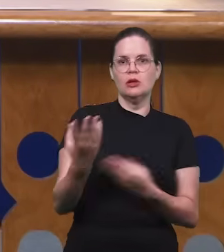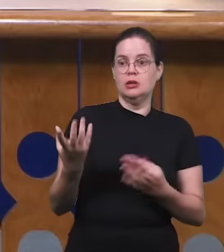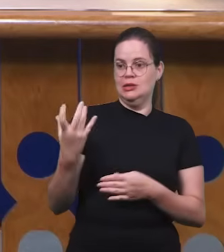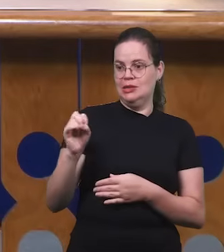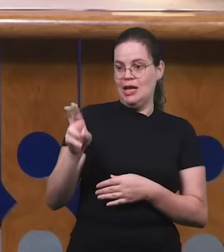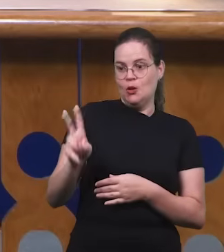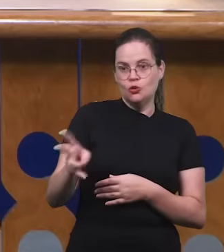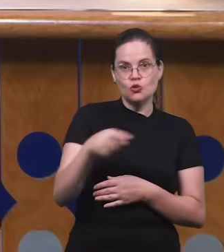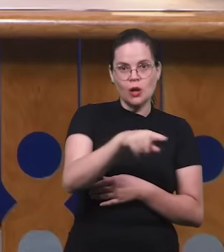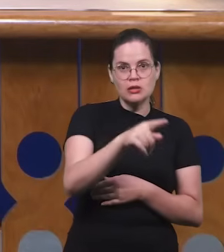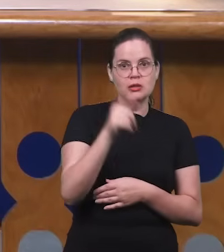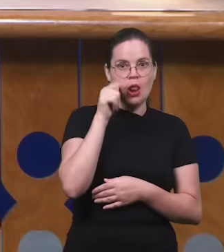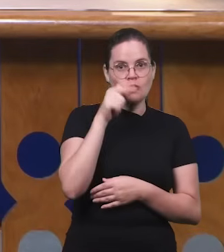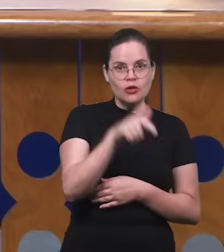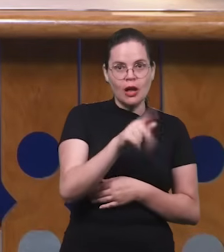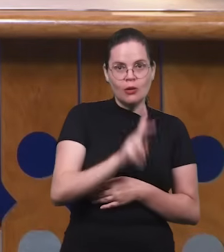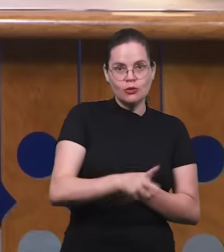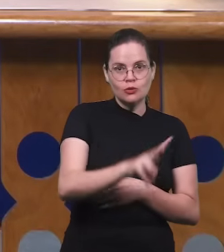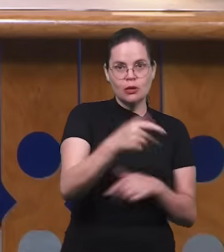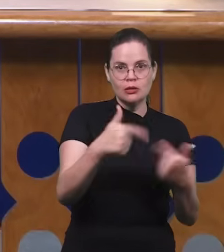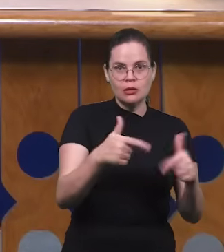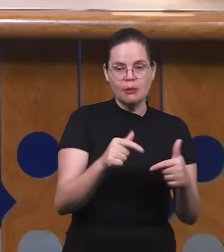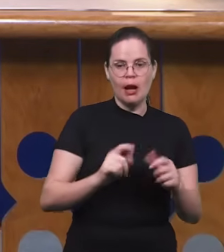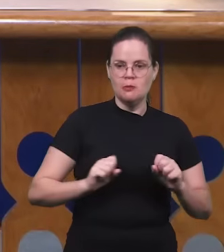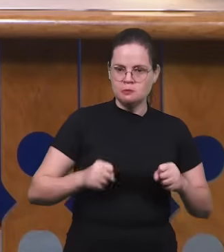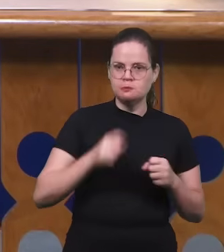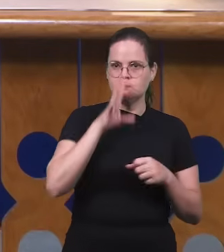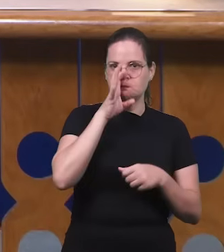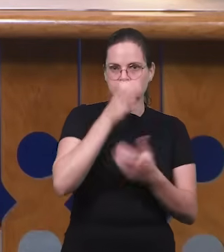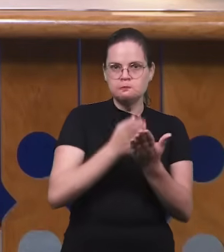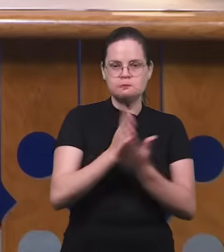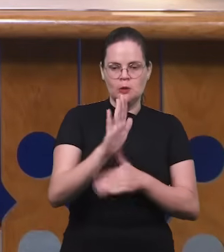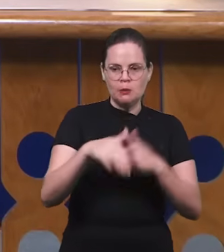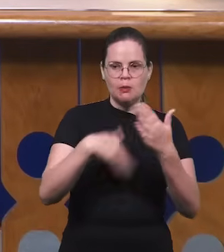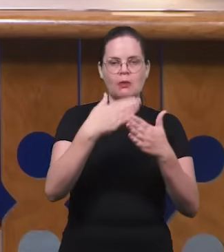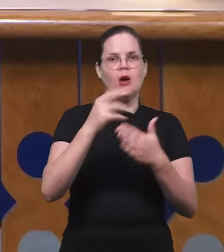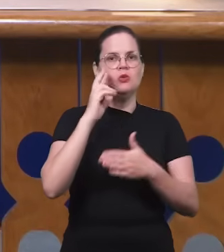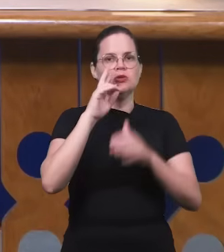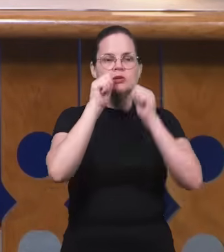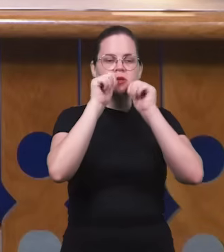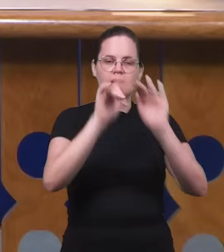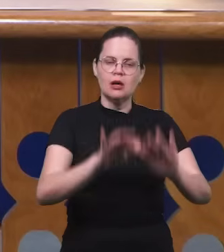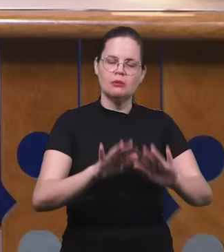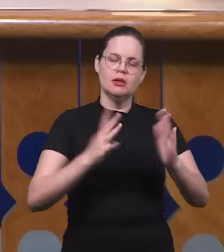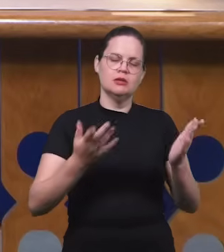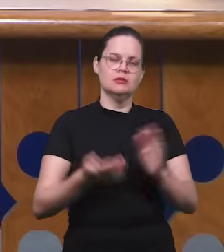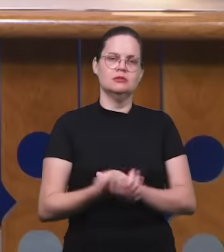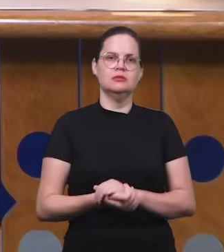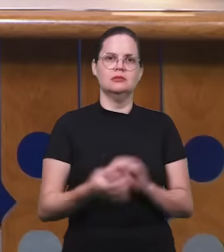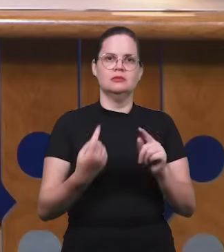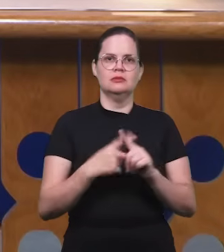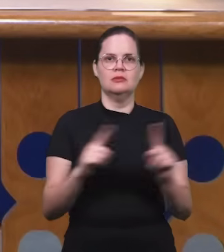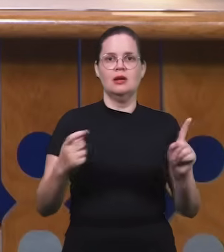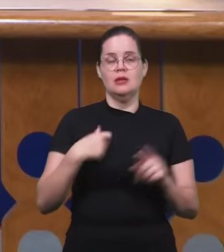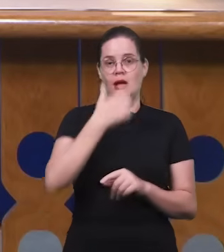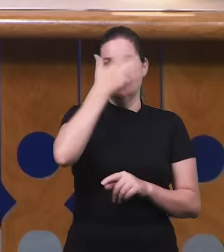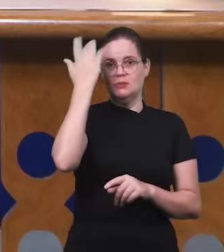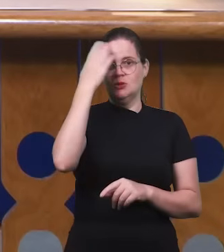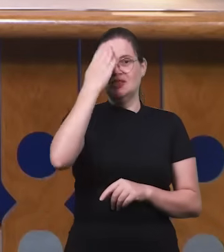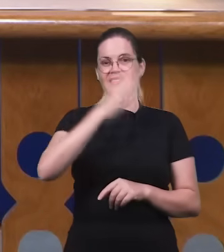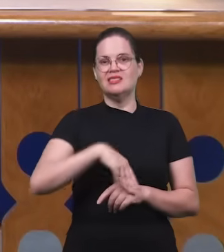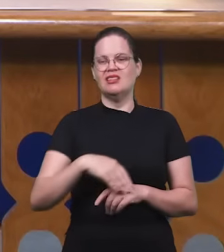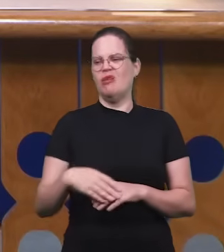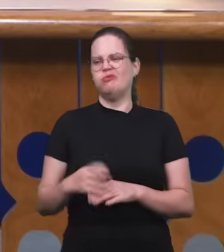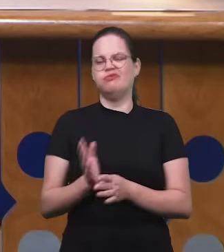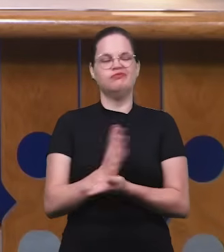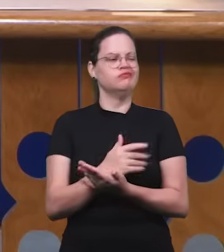na presença do Senhor, o Senhor teria dado a bênção, teria uma posição profissional melhor. Mas as pessoas se deslocam,